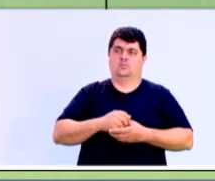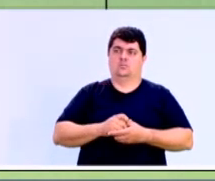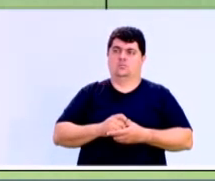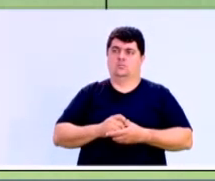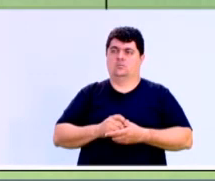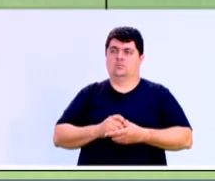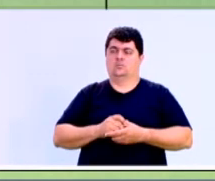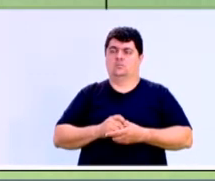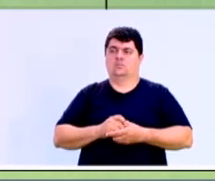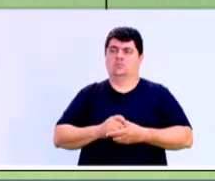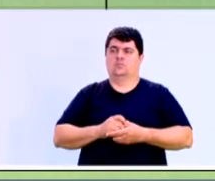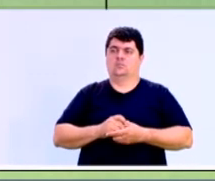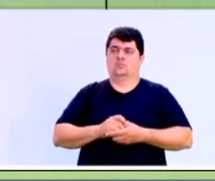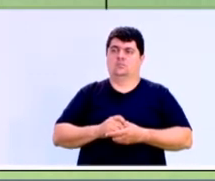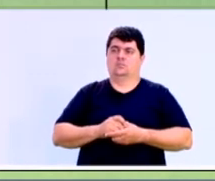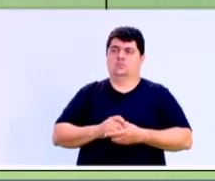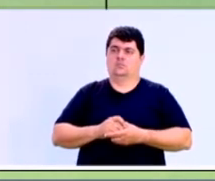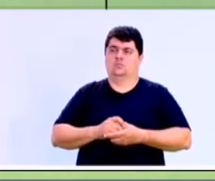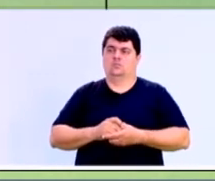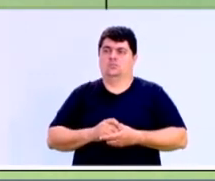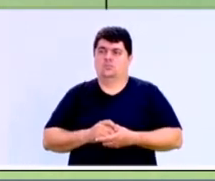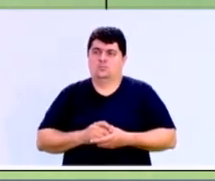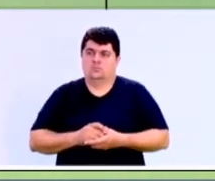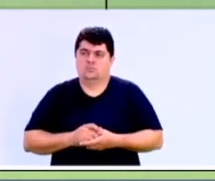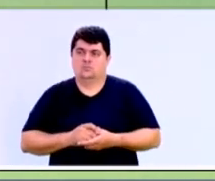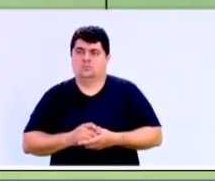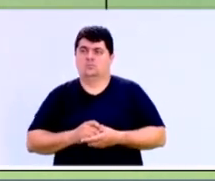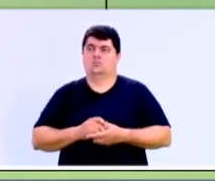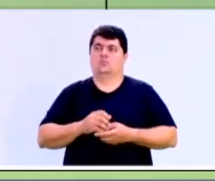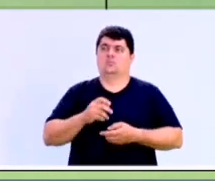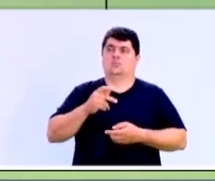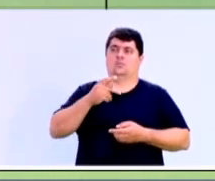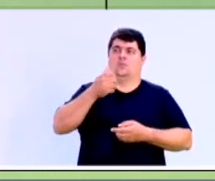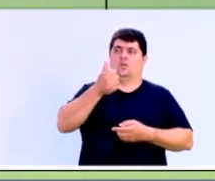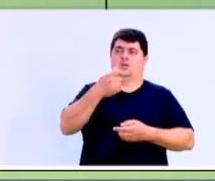desculpe, compra e pagamento é de